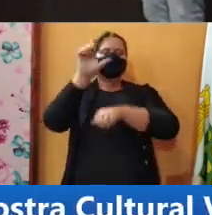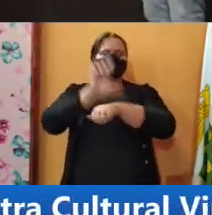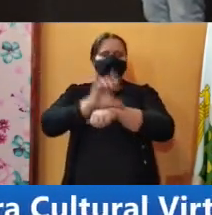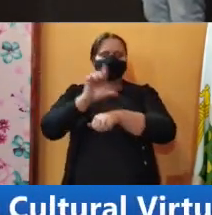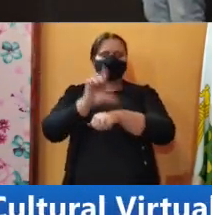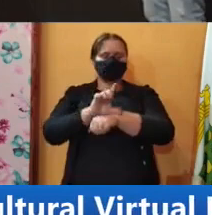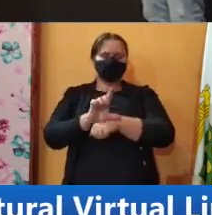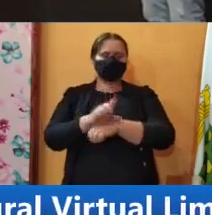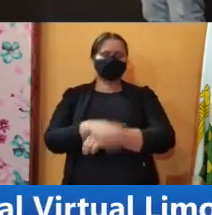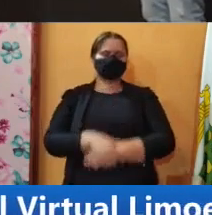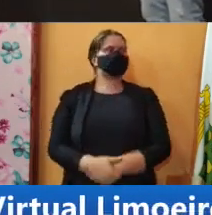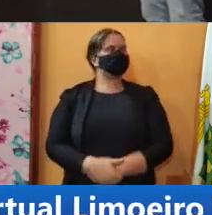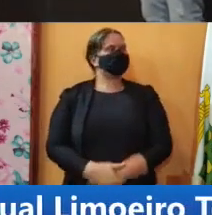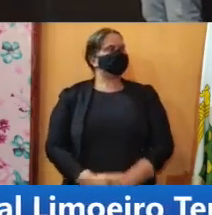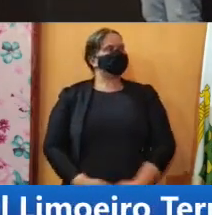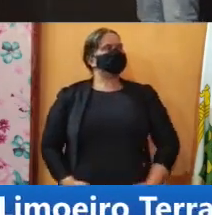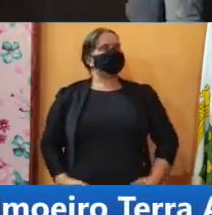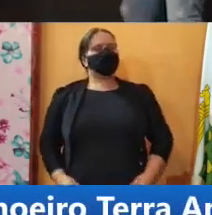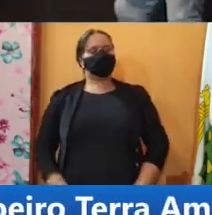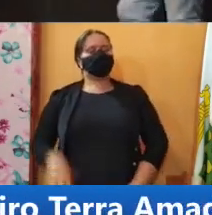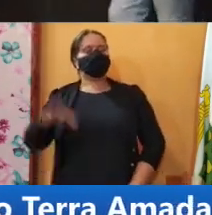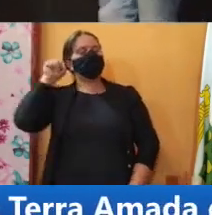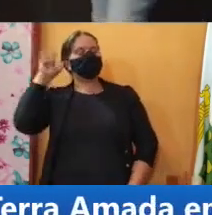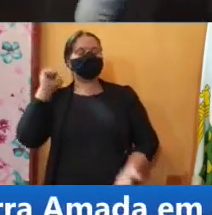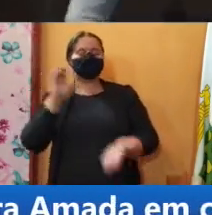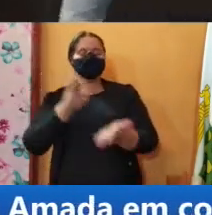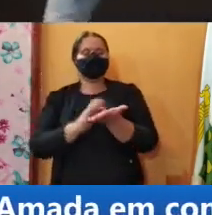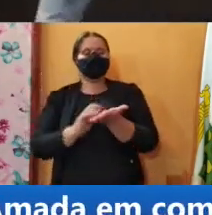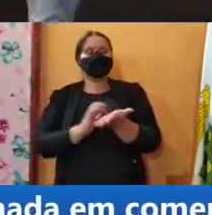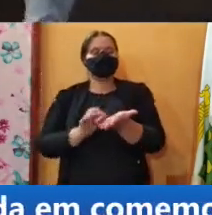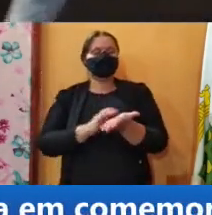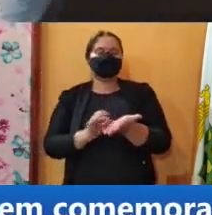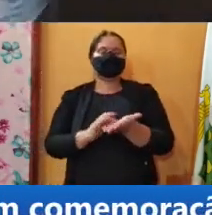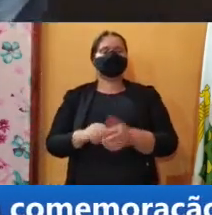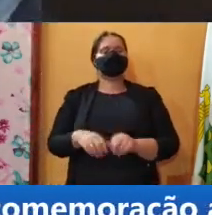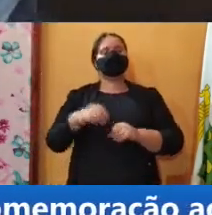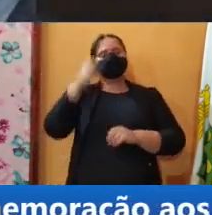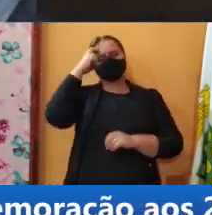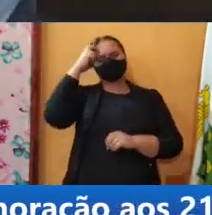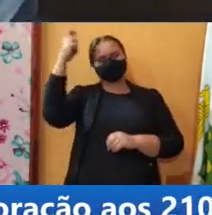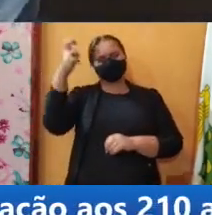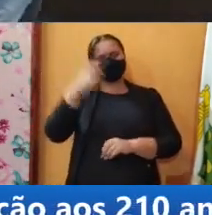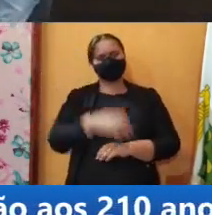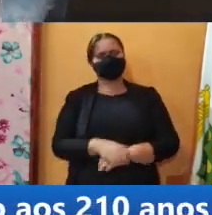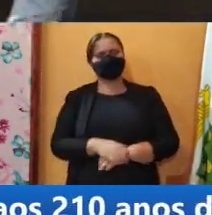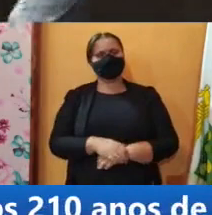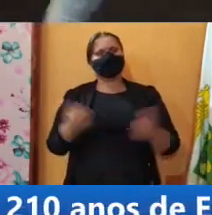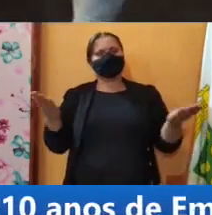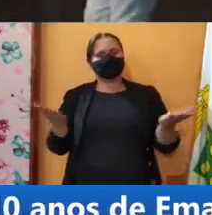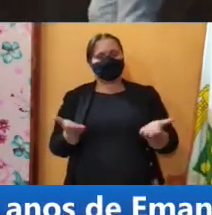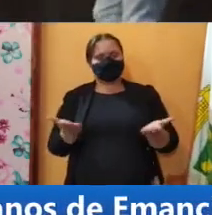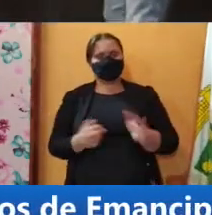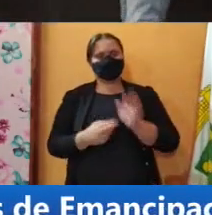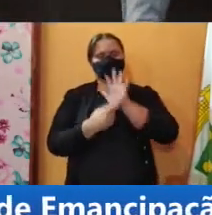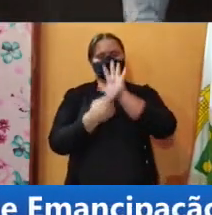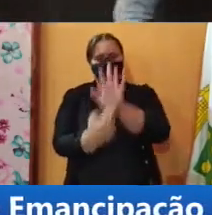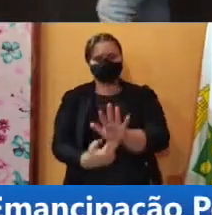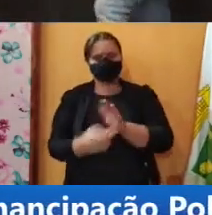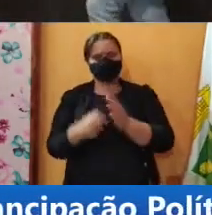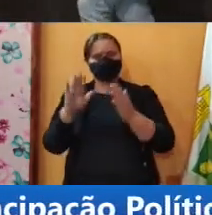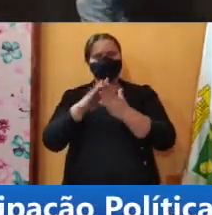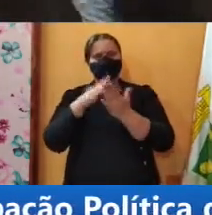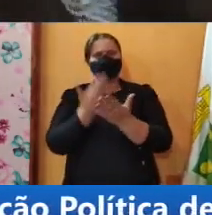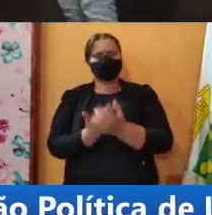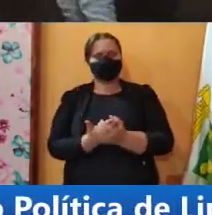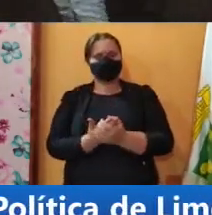para todos nós. Ouvimos a nossa secretária de Cultura, Dolores Carmen. E eu queria, inclusive, registrar também a presença